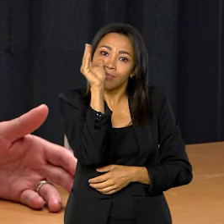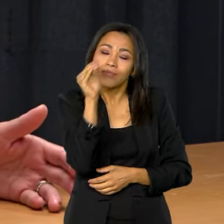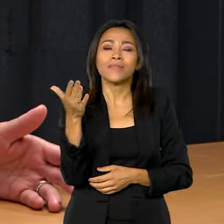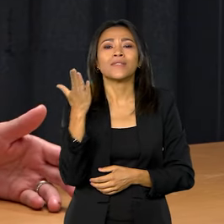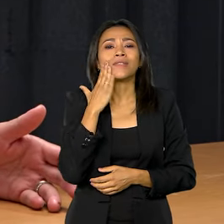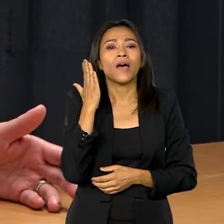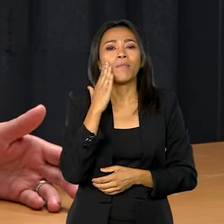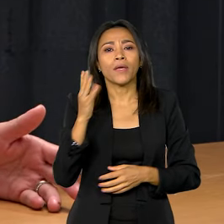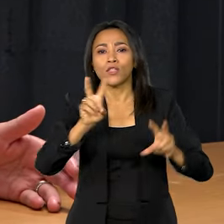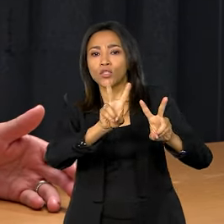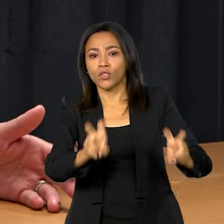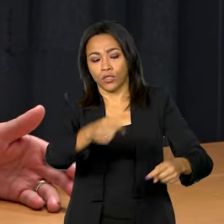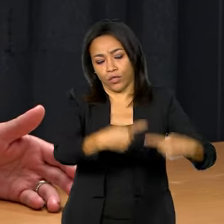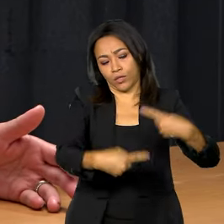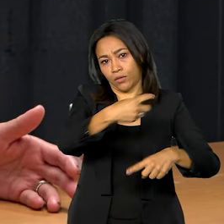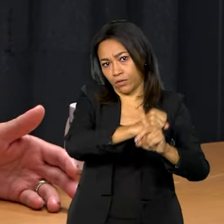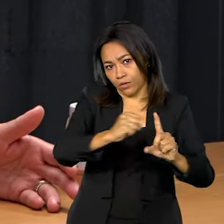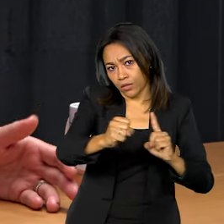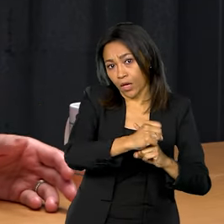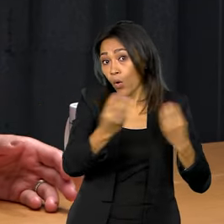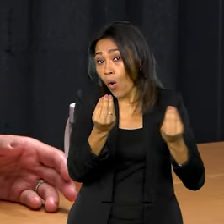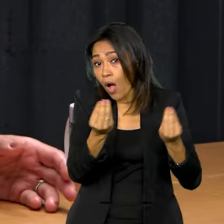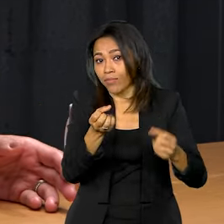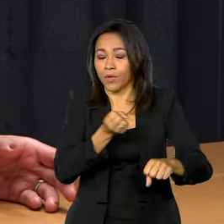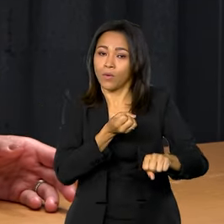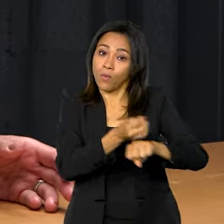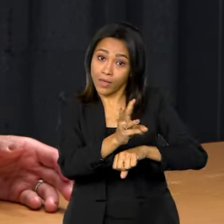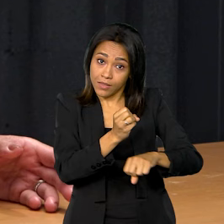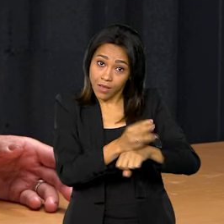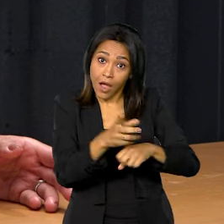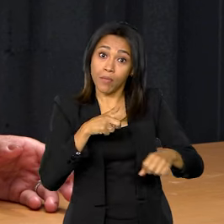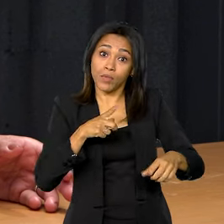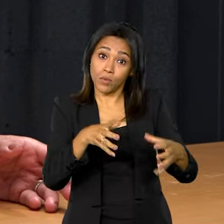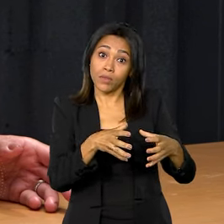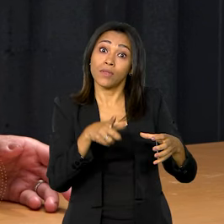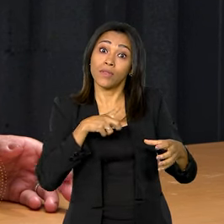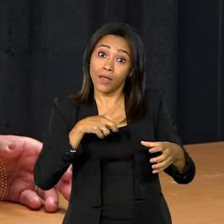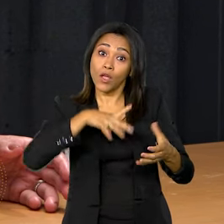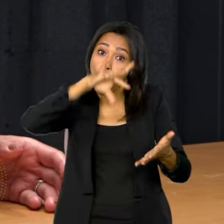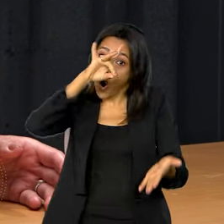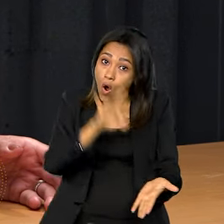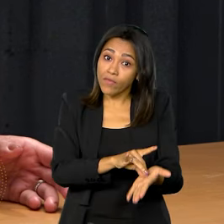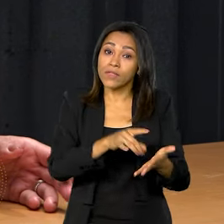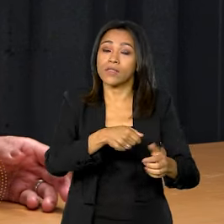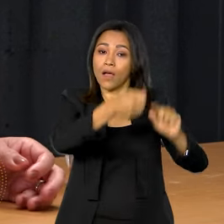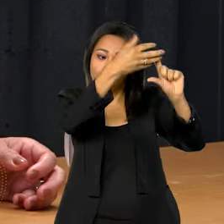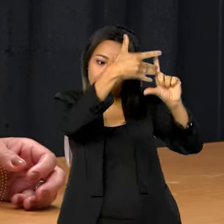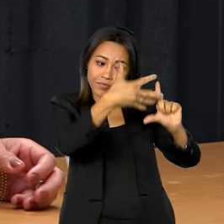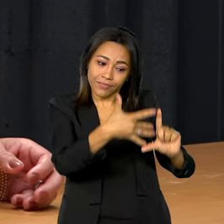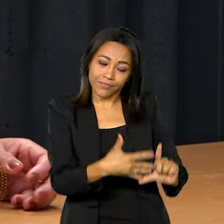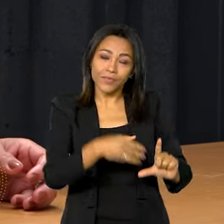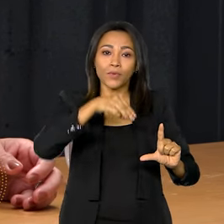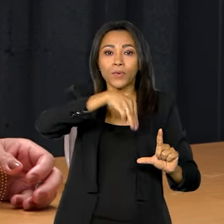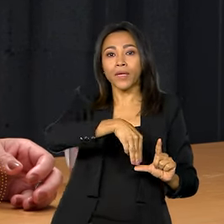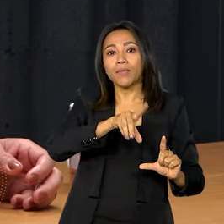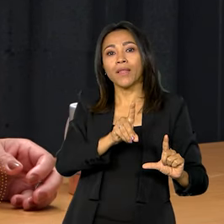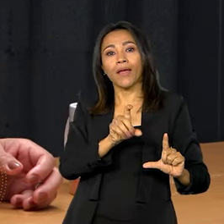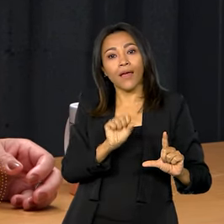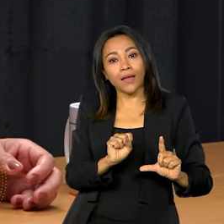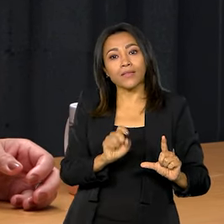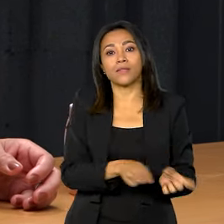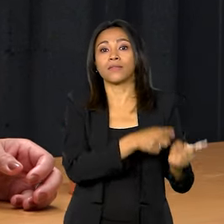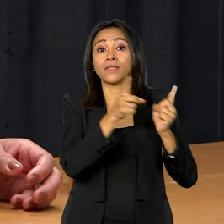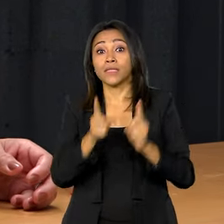dentro do universo das políticas sociais no WhatsApp o md está no canal oficial Ministério do Desenvolvimento